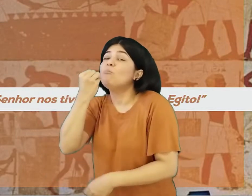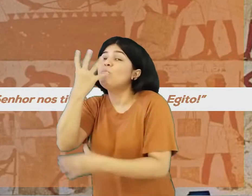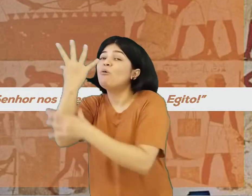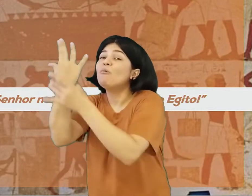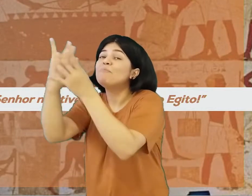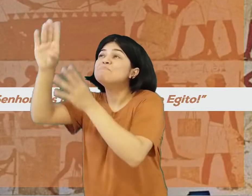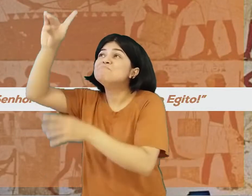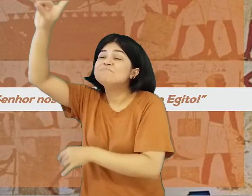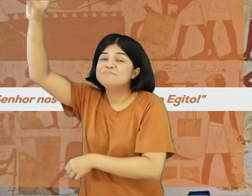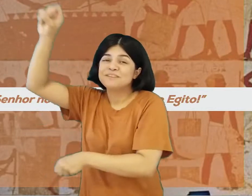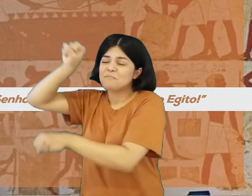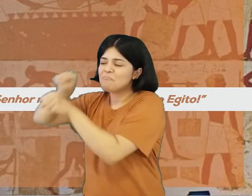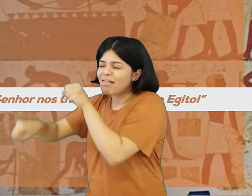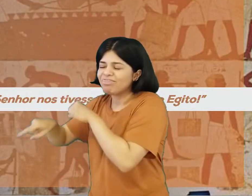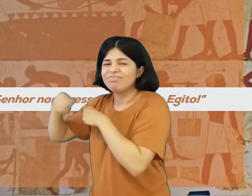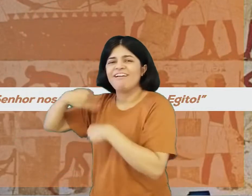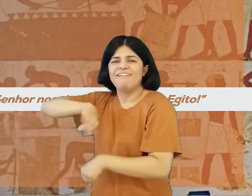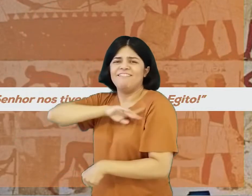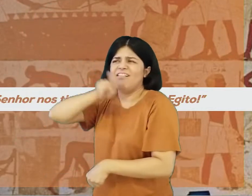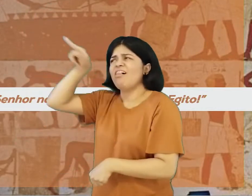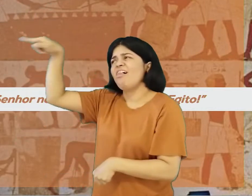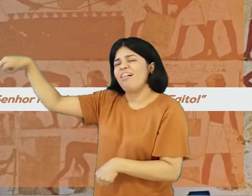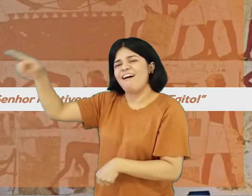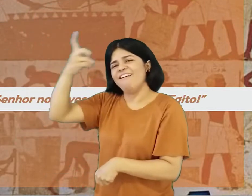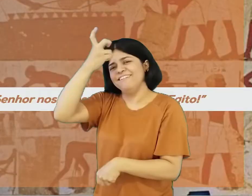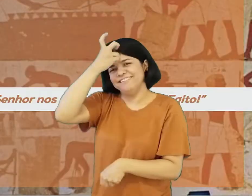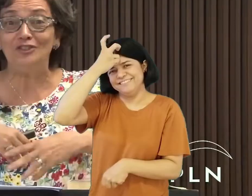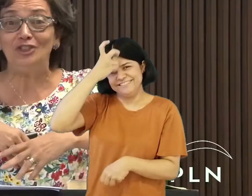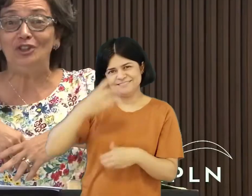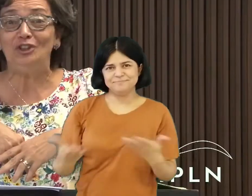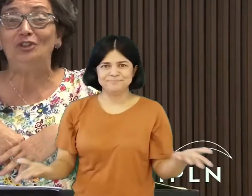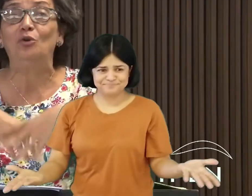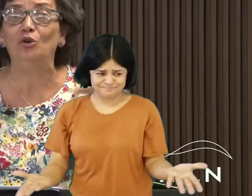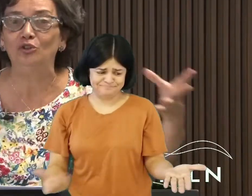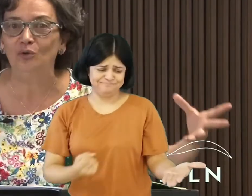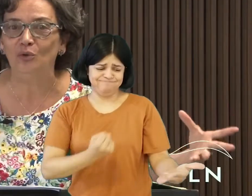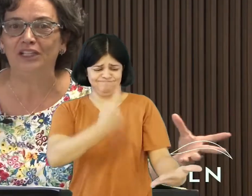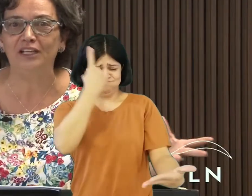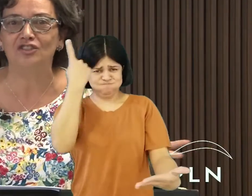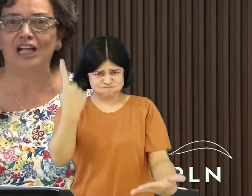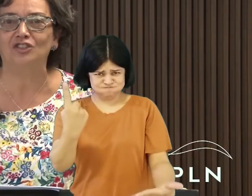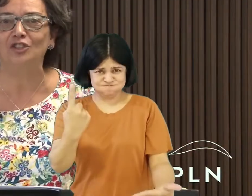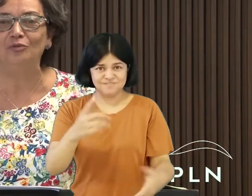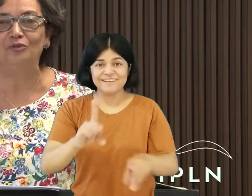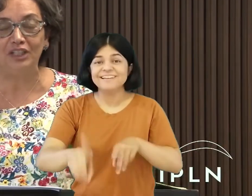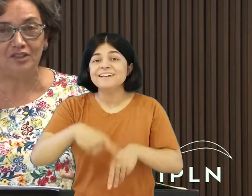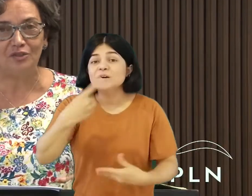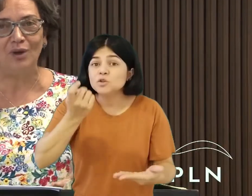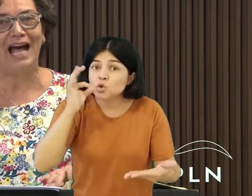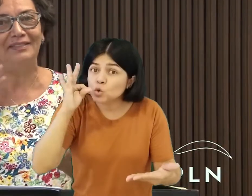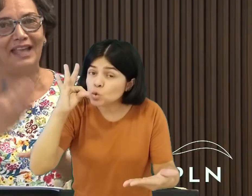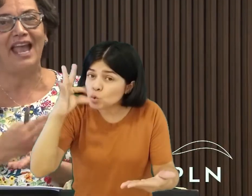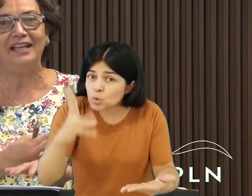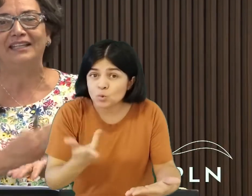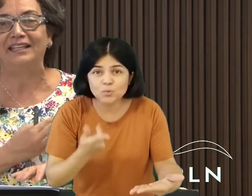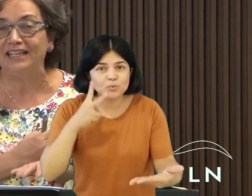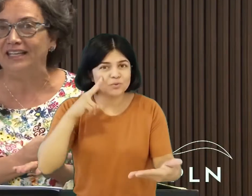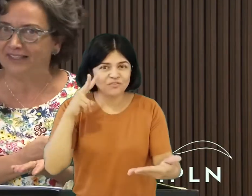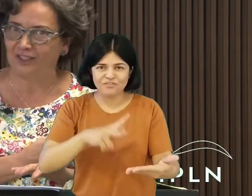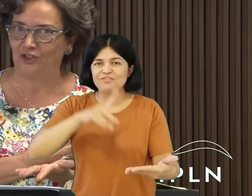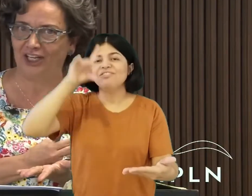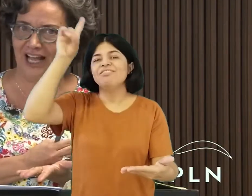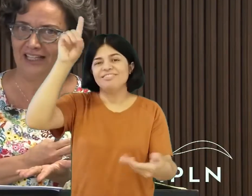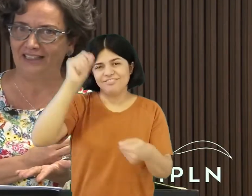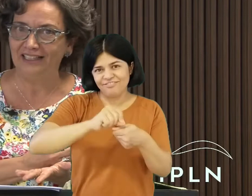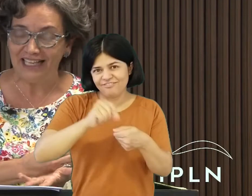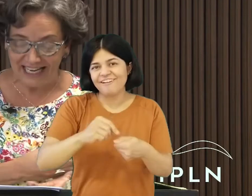o absurdo dessa exclamação. Depois de tudo o que eles já tinham visto até aqui